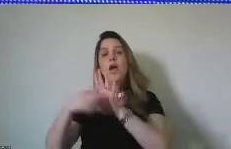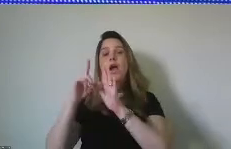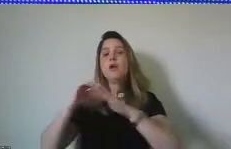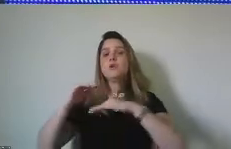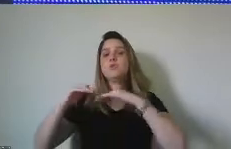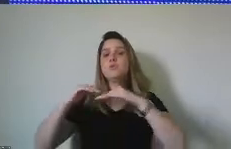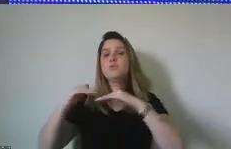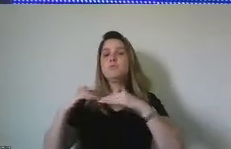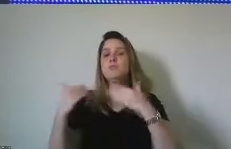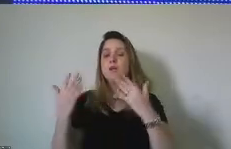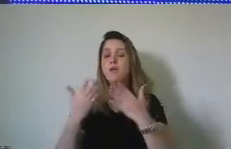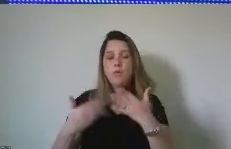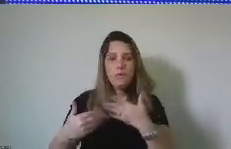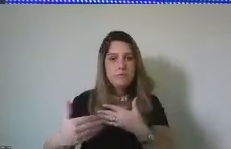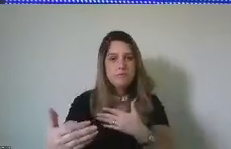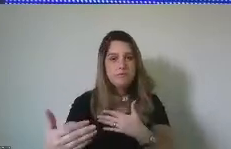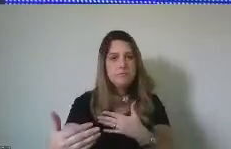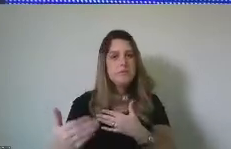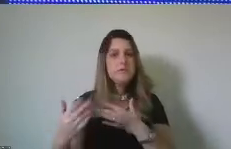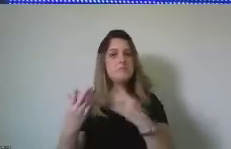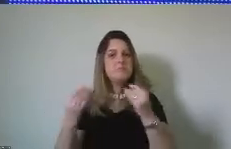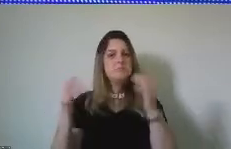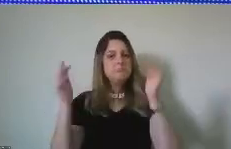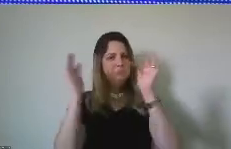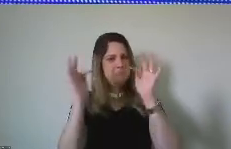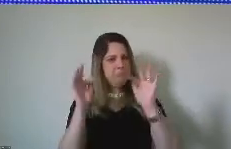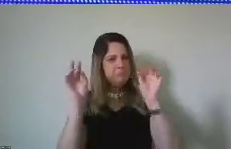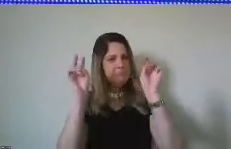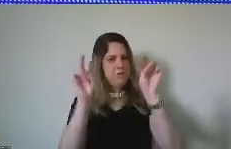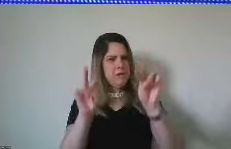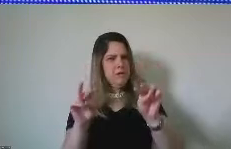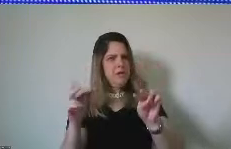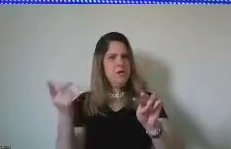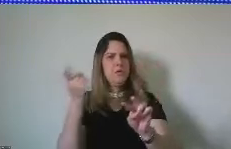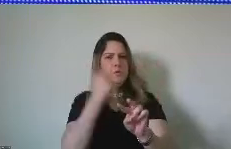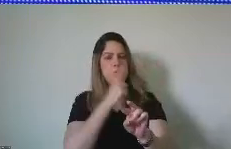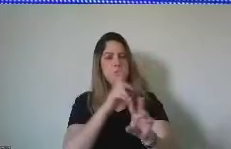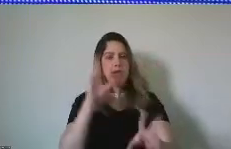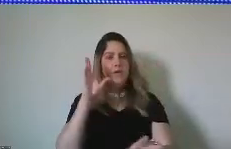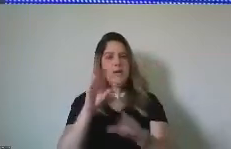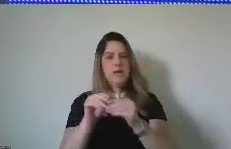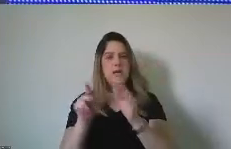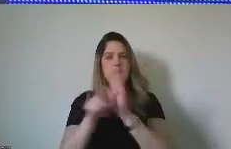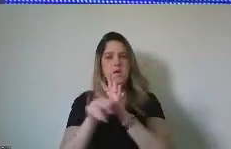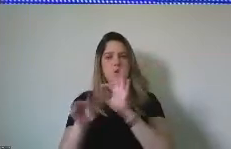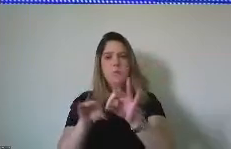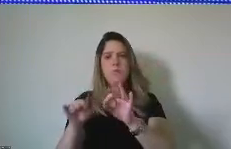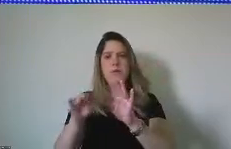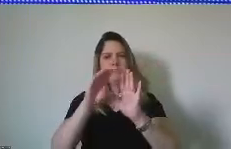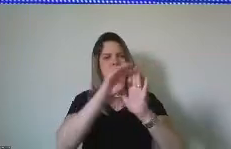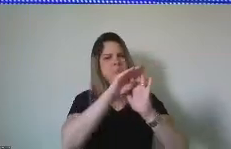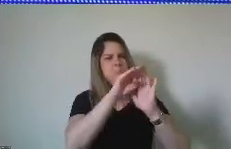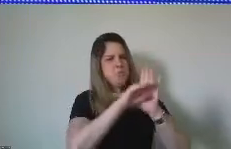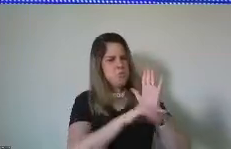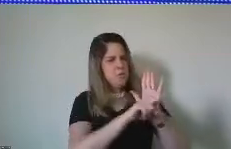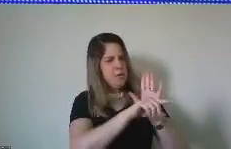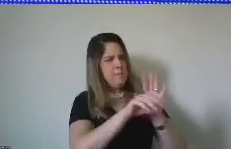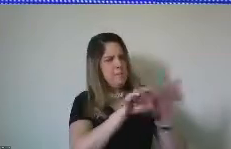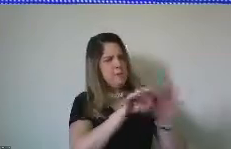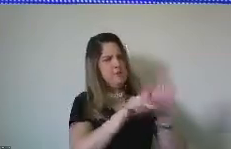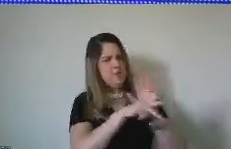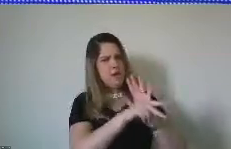execução e eu fico muito feliz de ver que a gente conseguiu entregar aqueles projetos e dar apresentou a lista todos os projetos que foram entregues